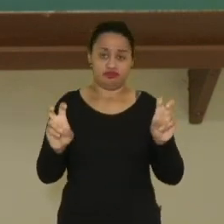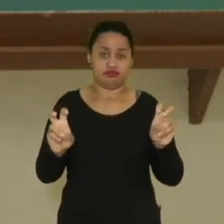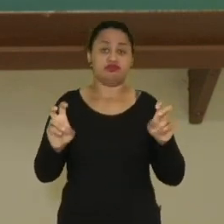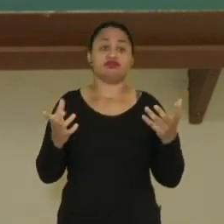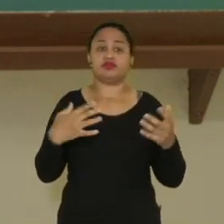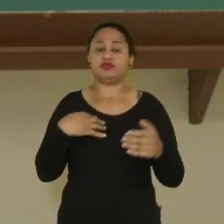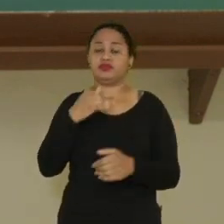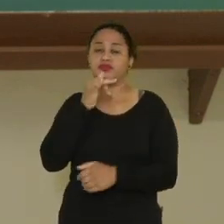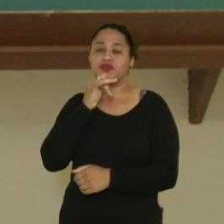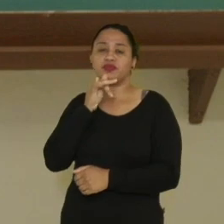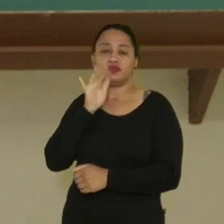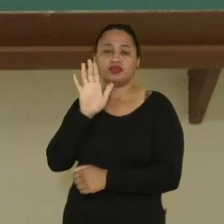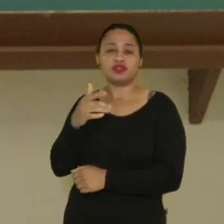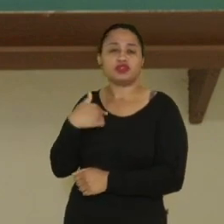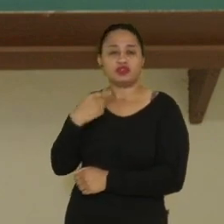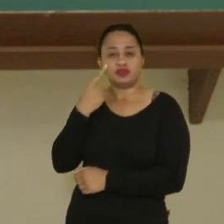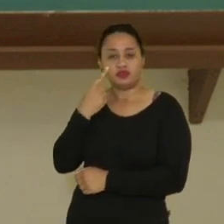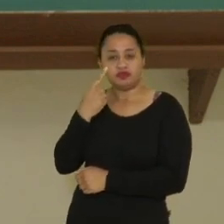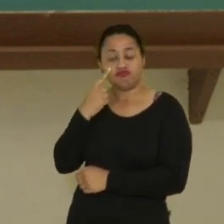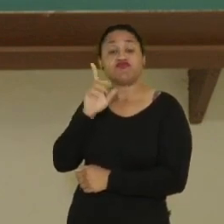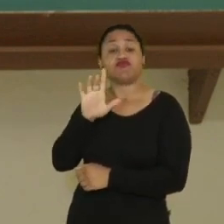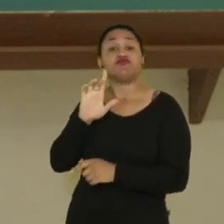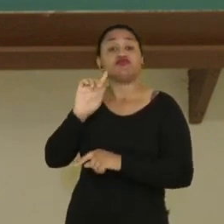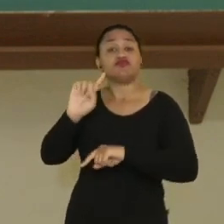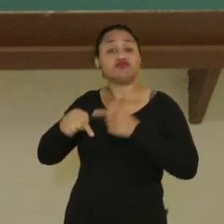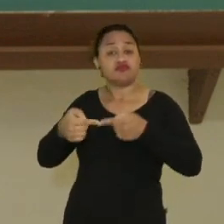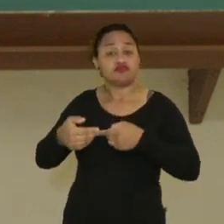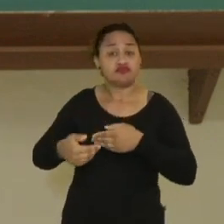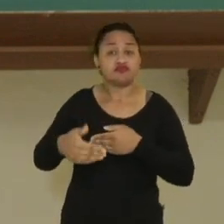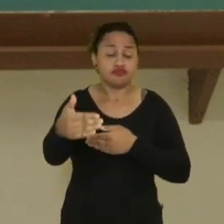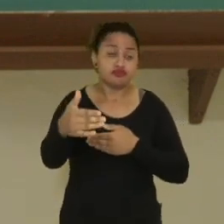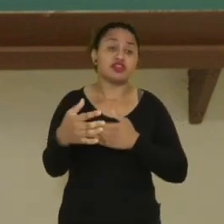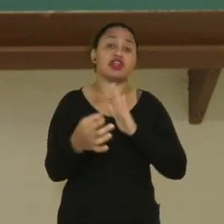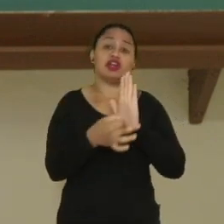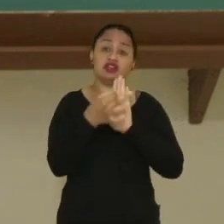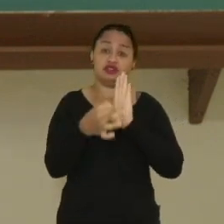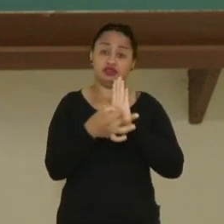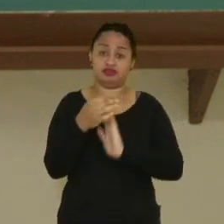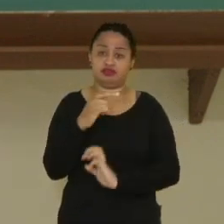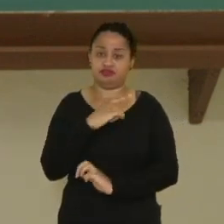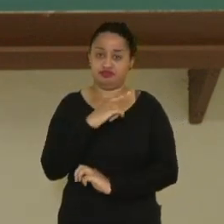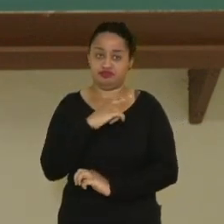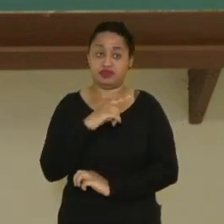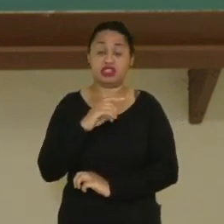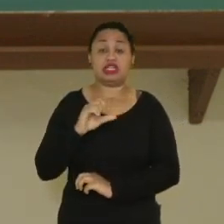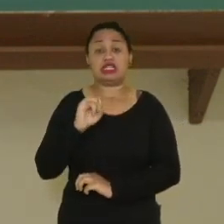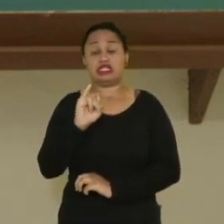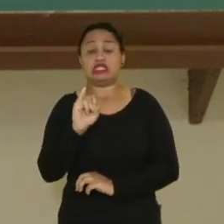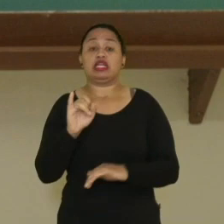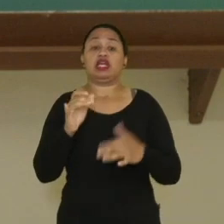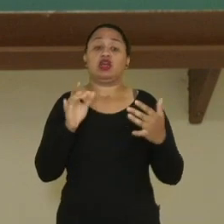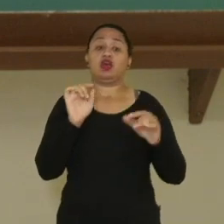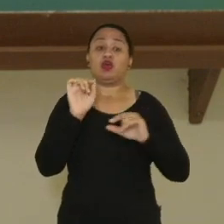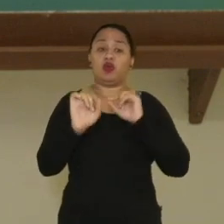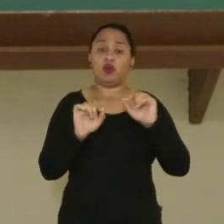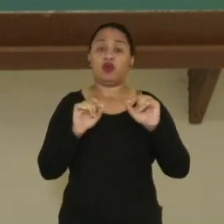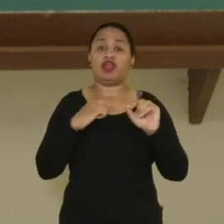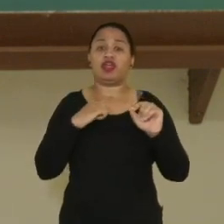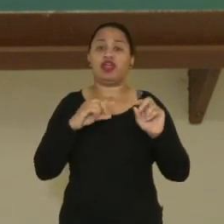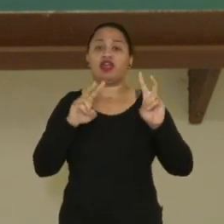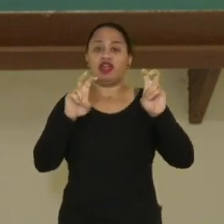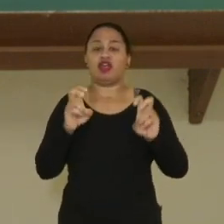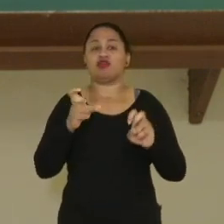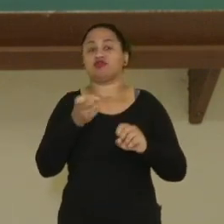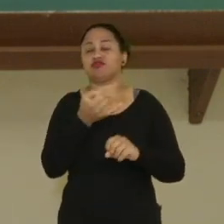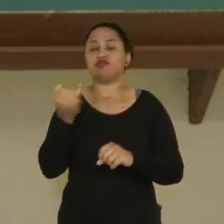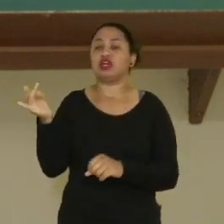no exemplo que vimos. E a partir daí vou argumentar, seja citando alguém renomado, então